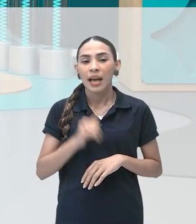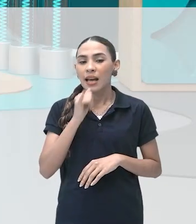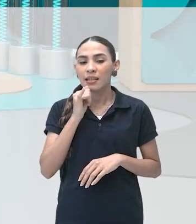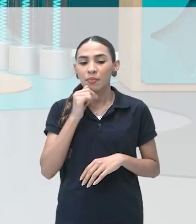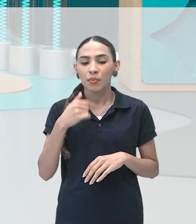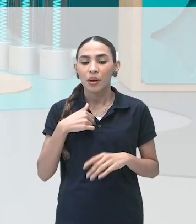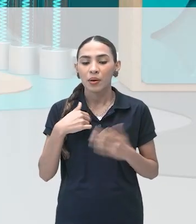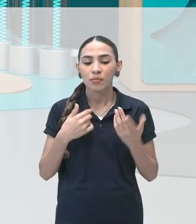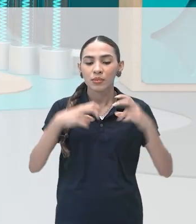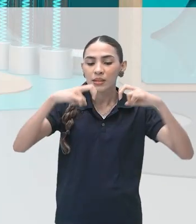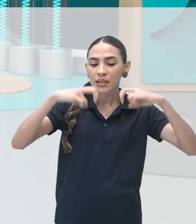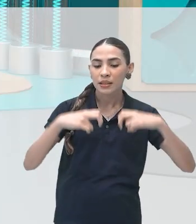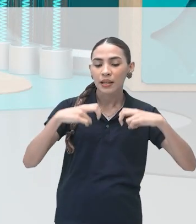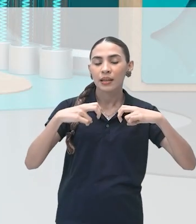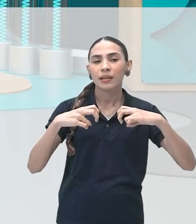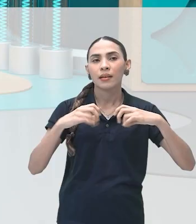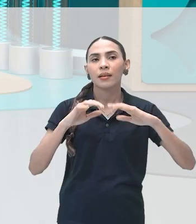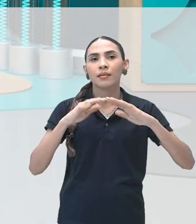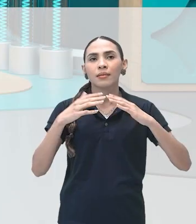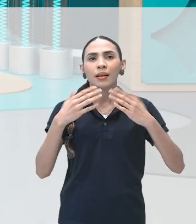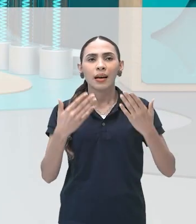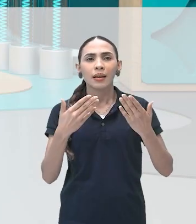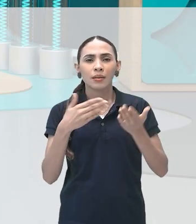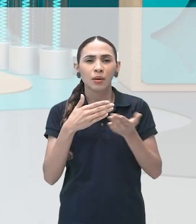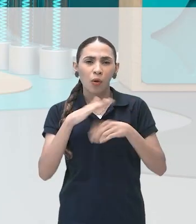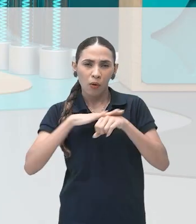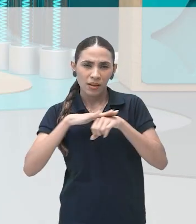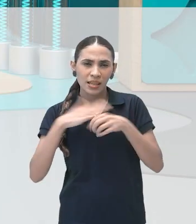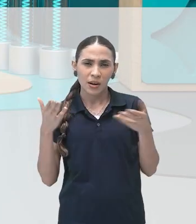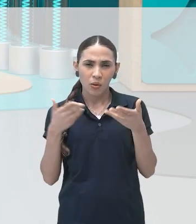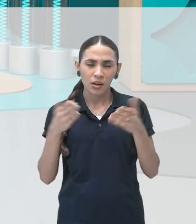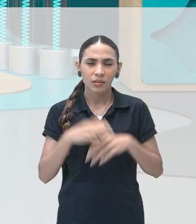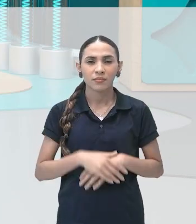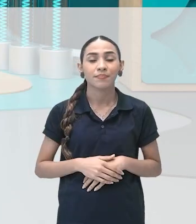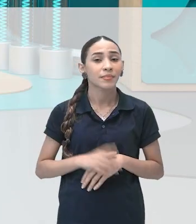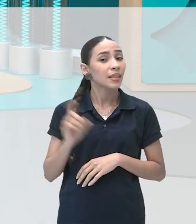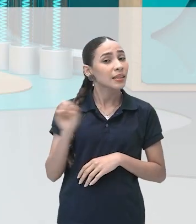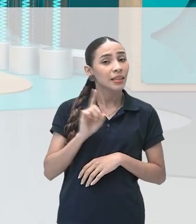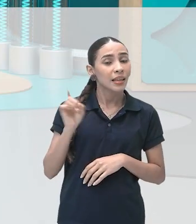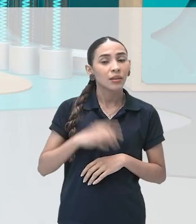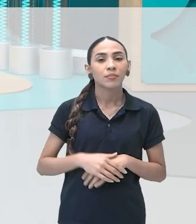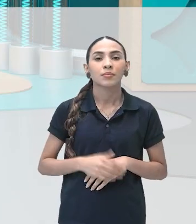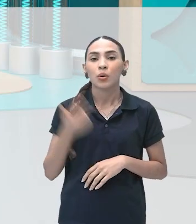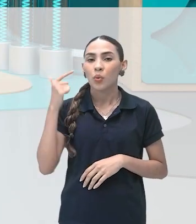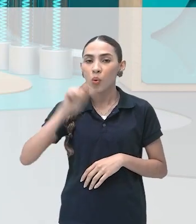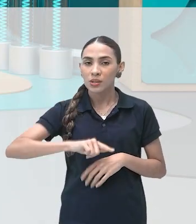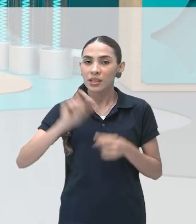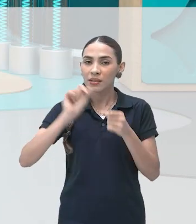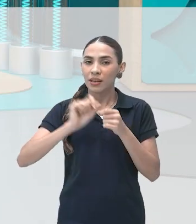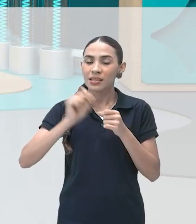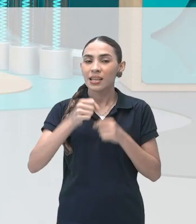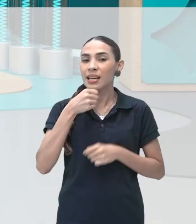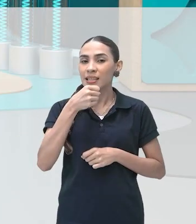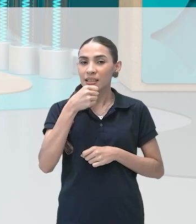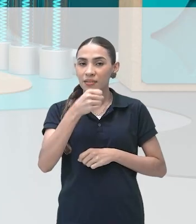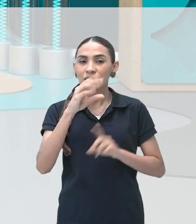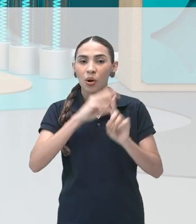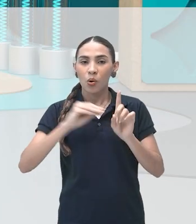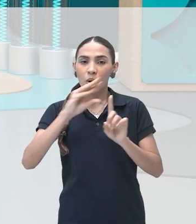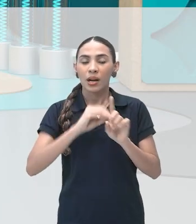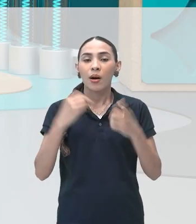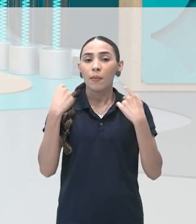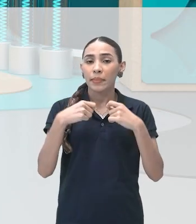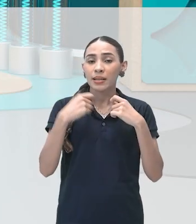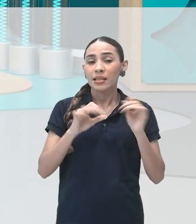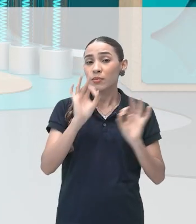simplesmente sentei com ela e disse, vamos conversar? Não, para realizar a entrevista oral,